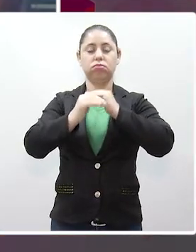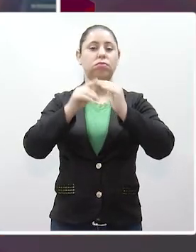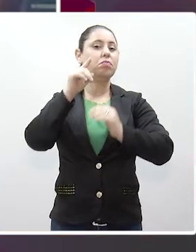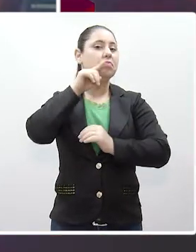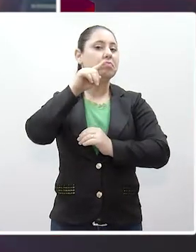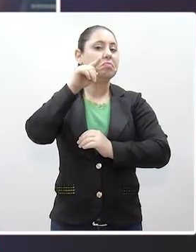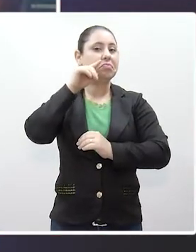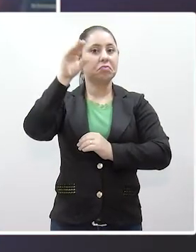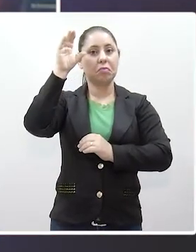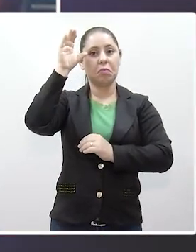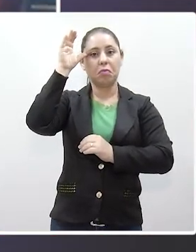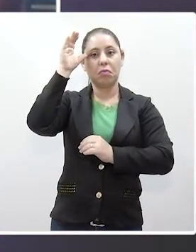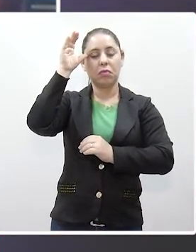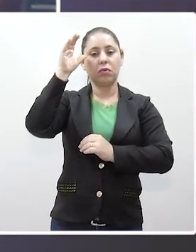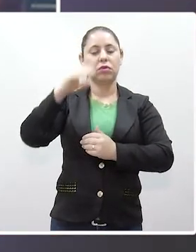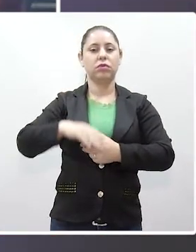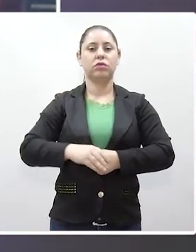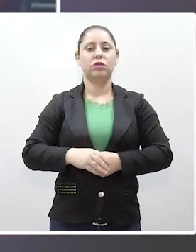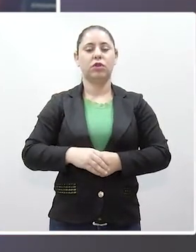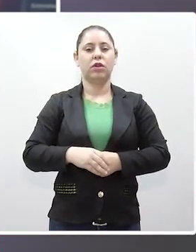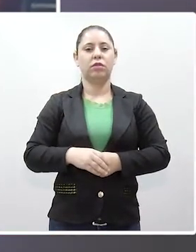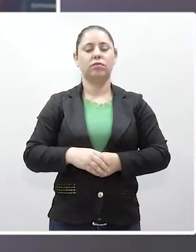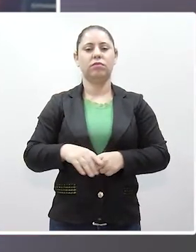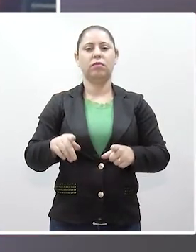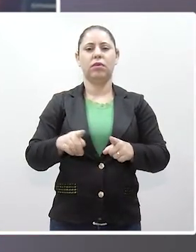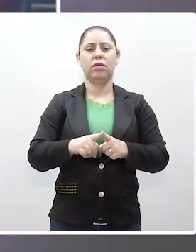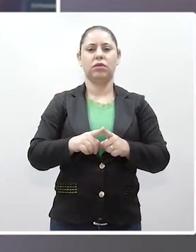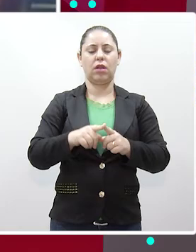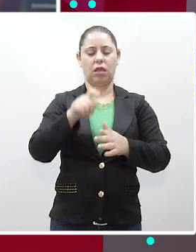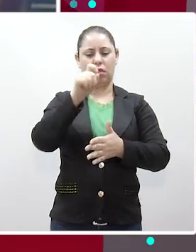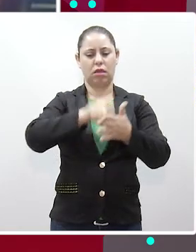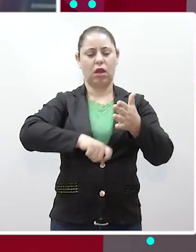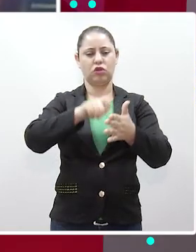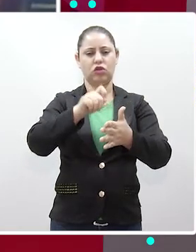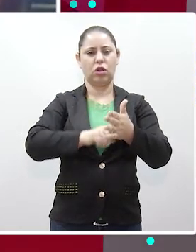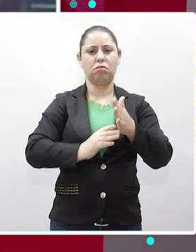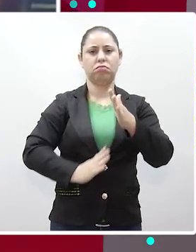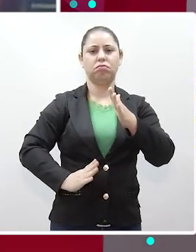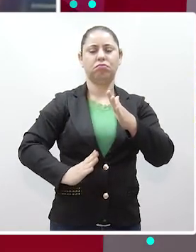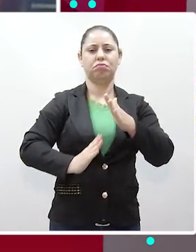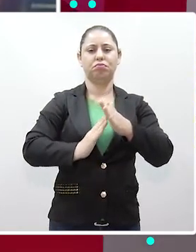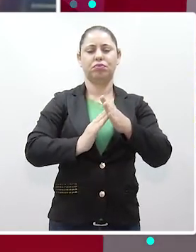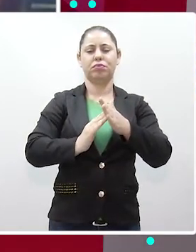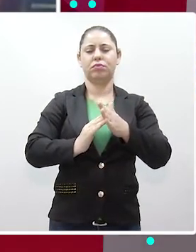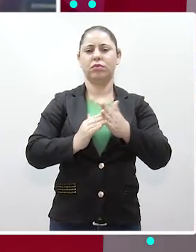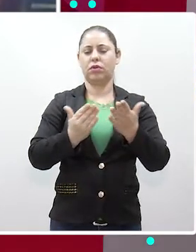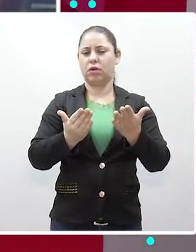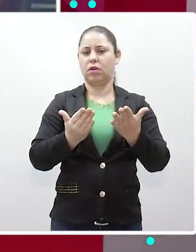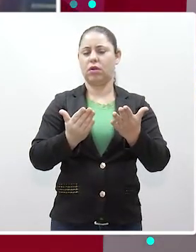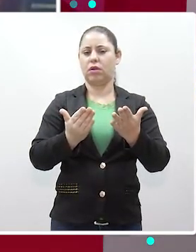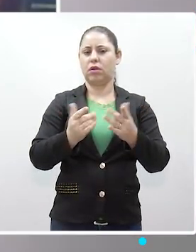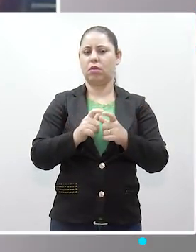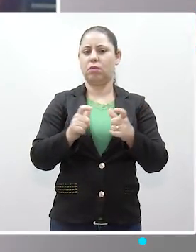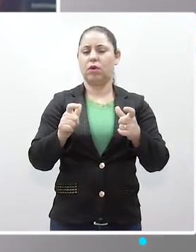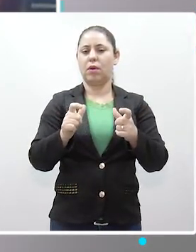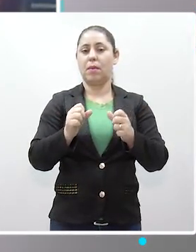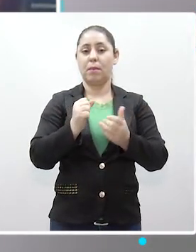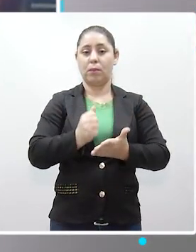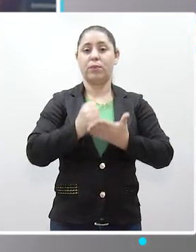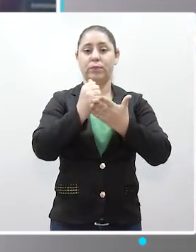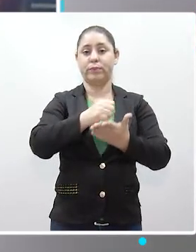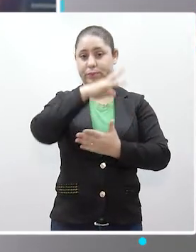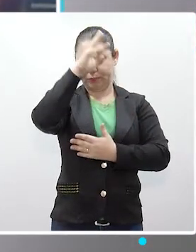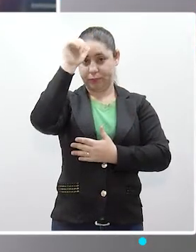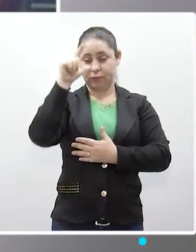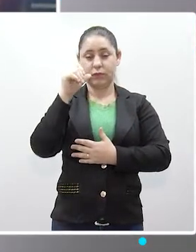na China. Então, taxas de crescimento de 2 dígitos. E isso pode ajudar o Mato